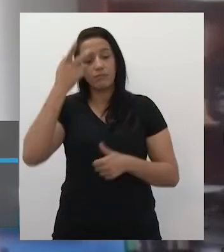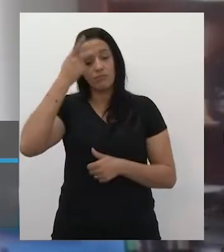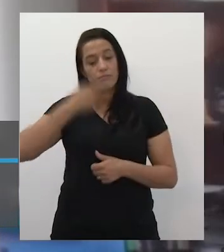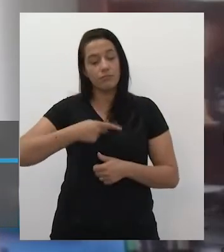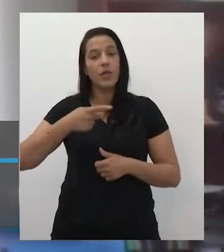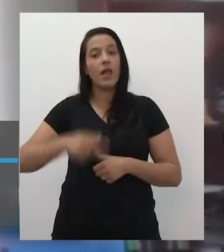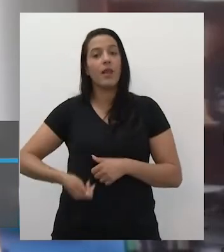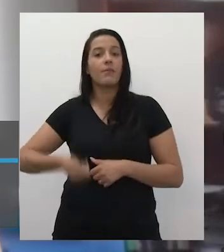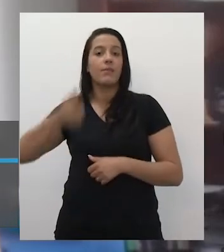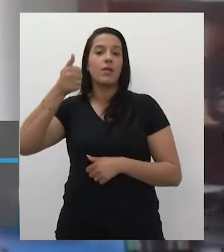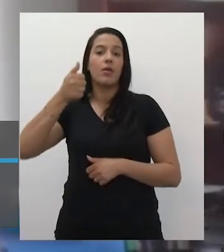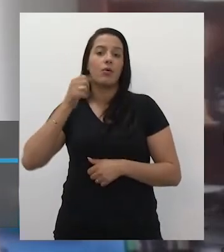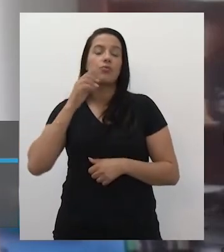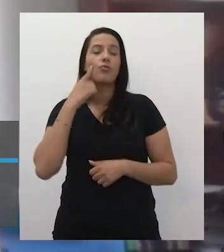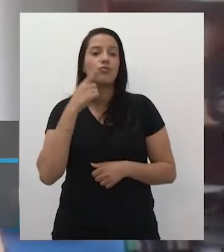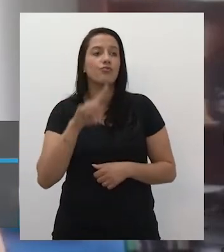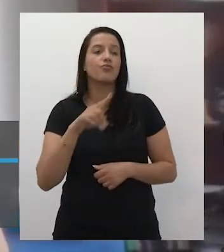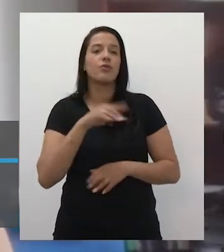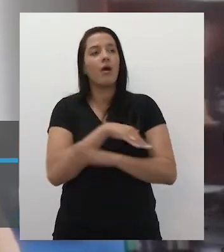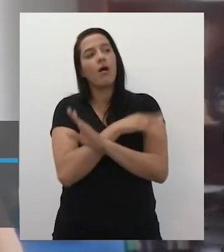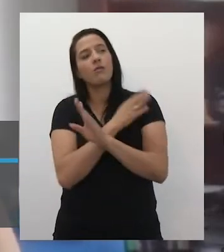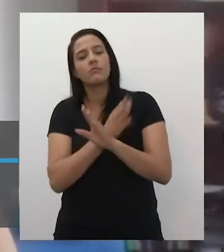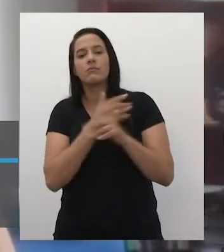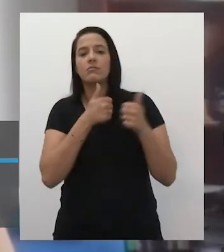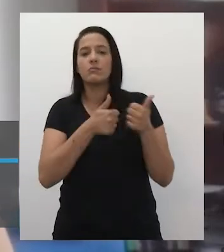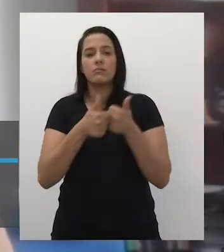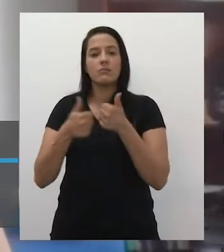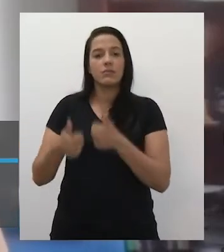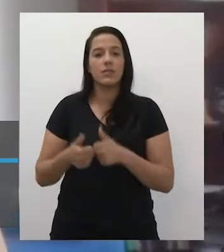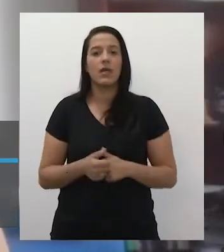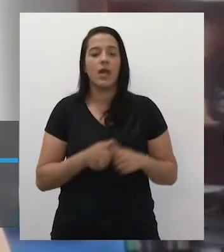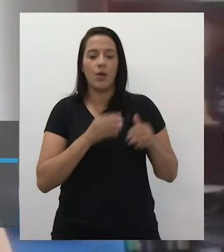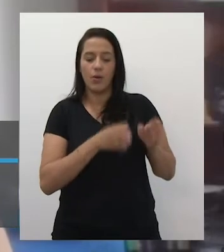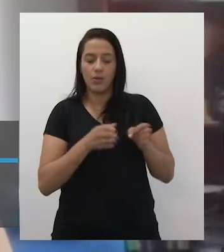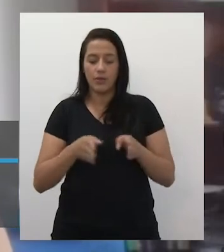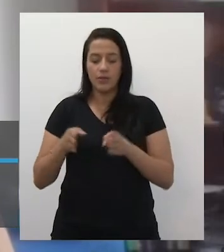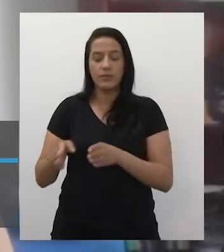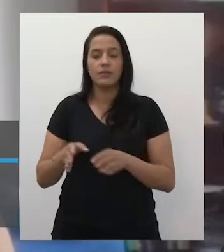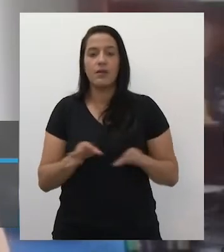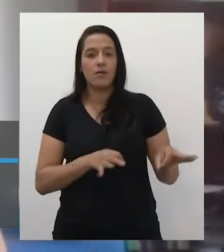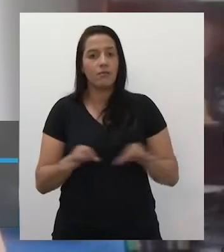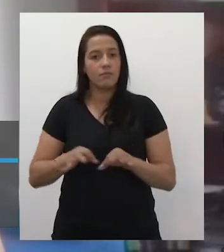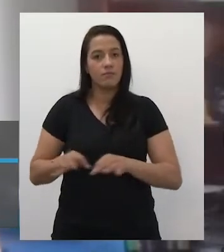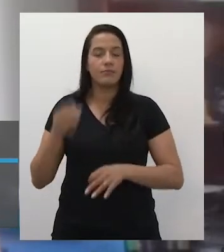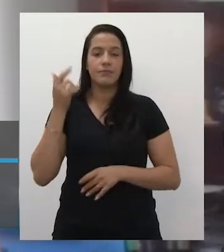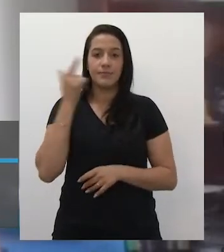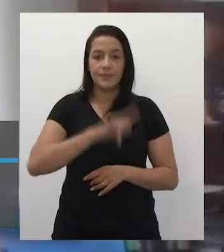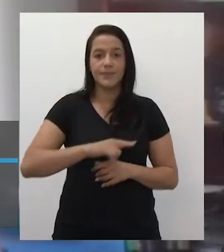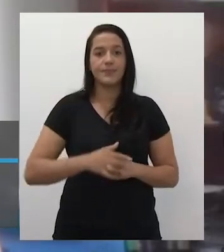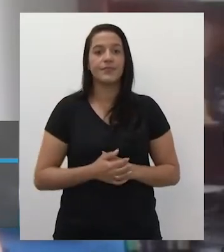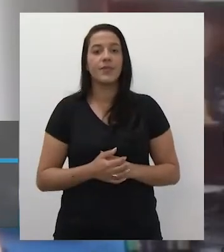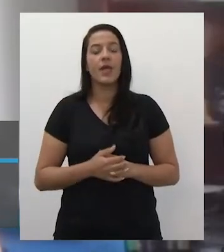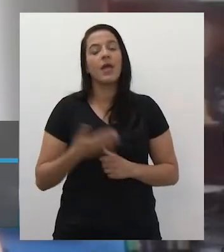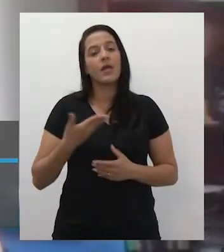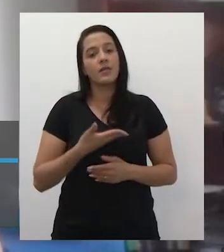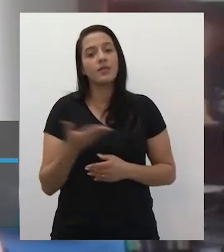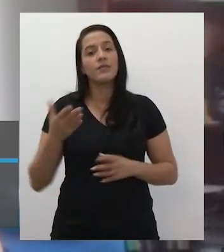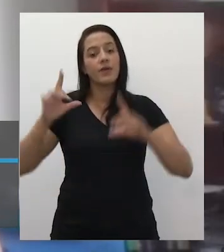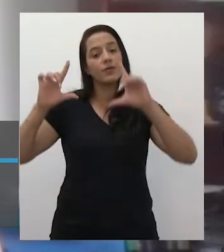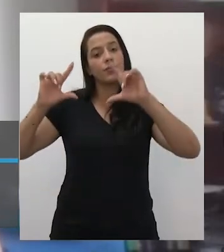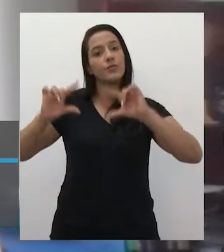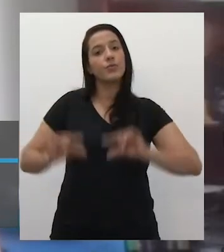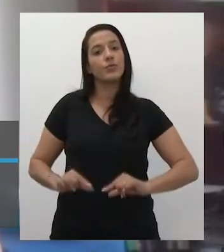têm menores níveis de burnout, né? O burnout é justamente aquele estresse no ambiente